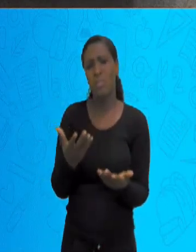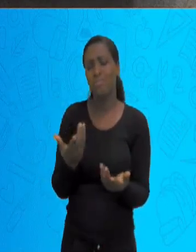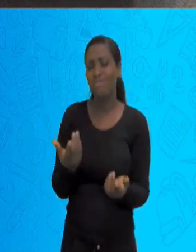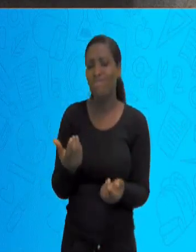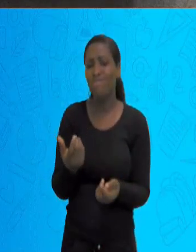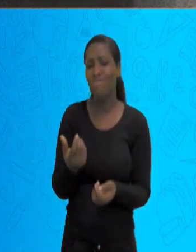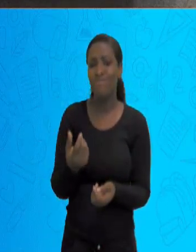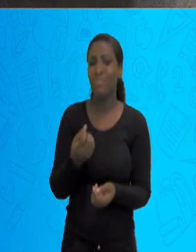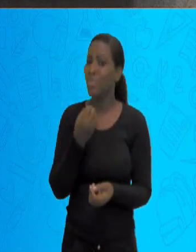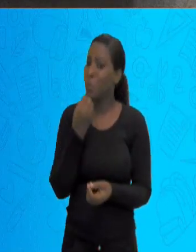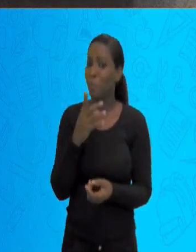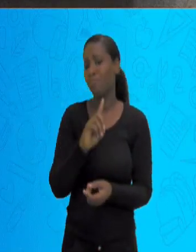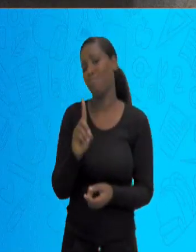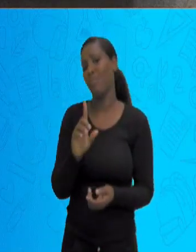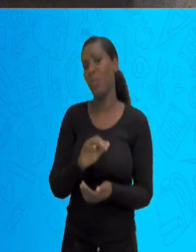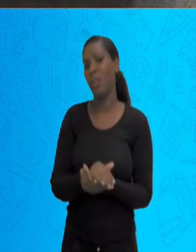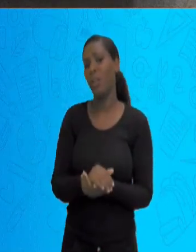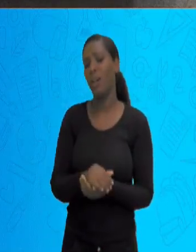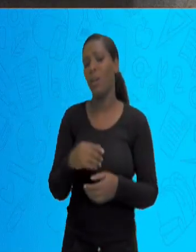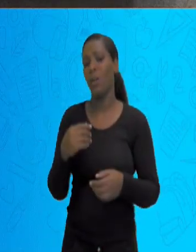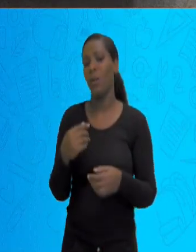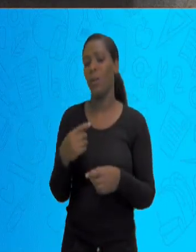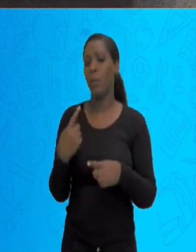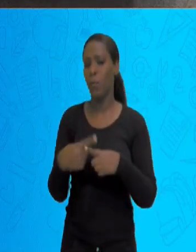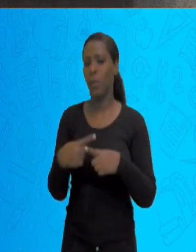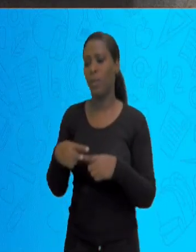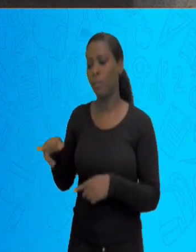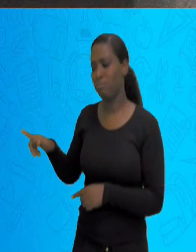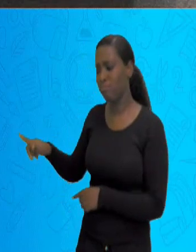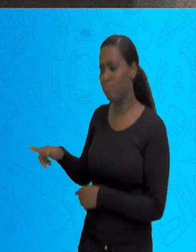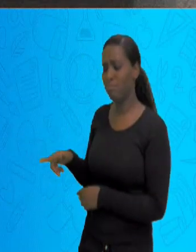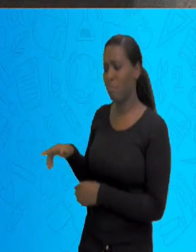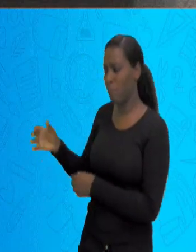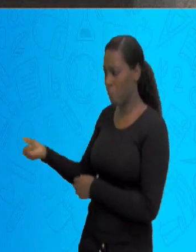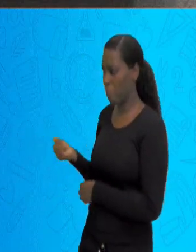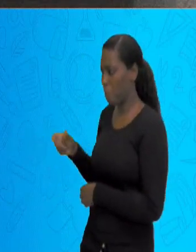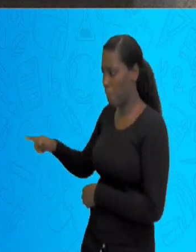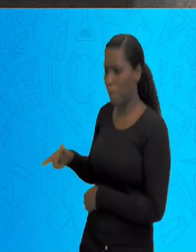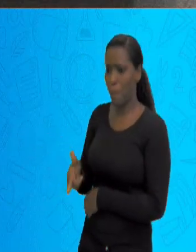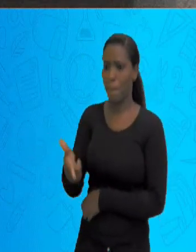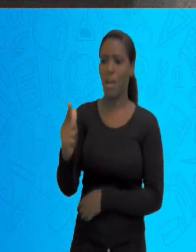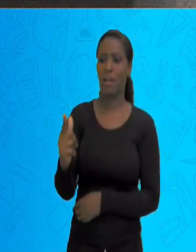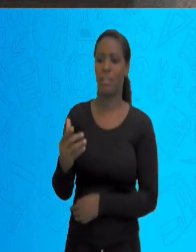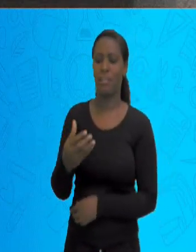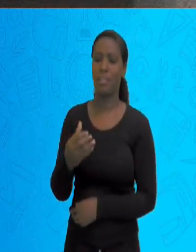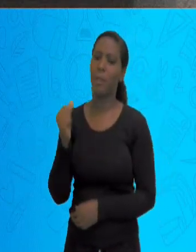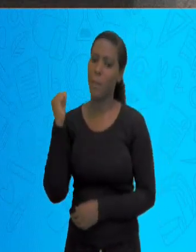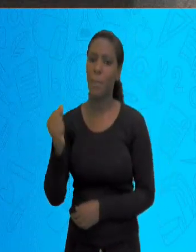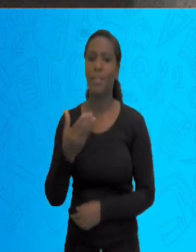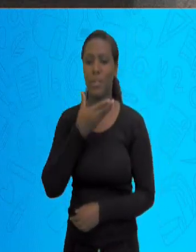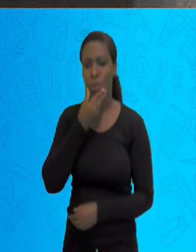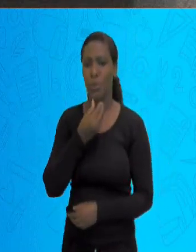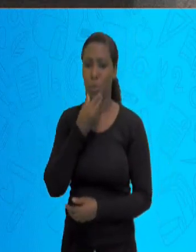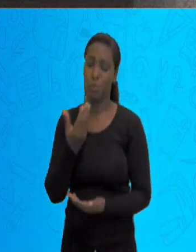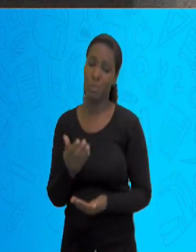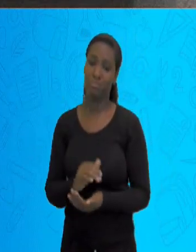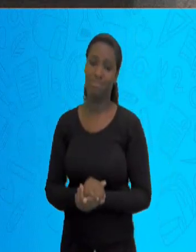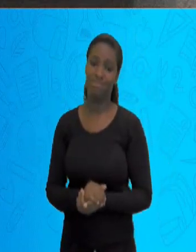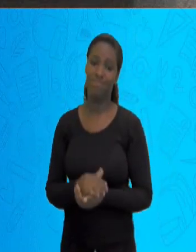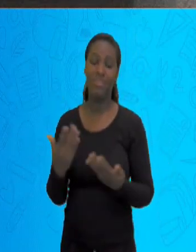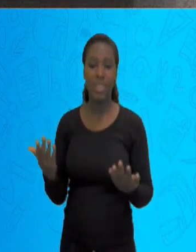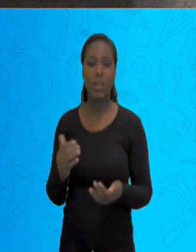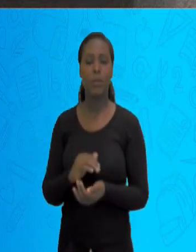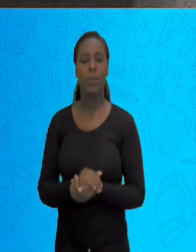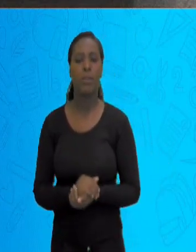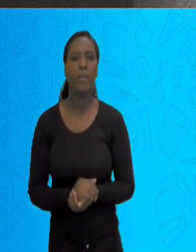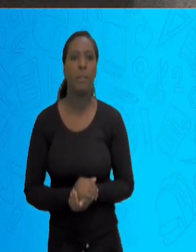E aí, voltando para o poema narrativo, podemos perceber então que teve uma história contada, não é mesmo?